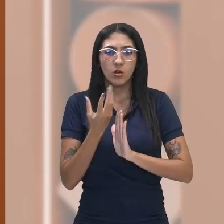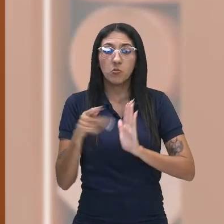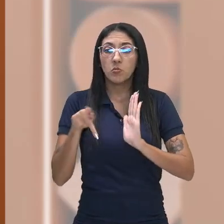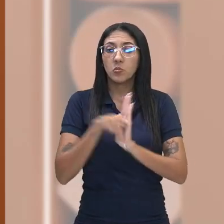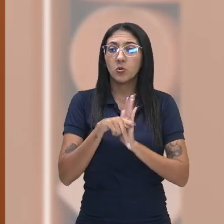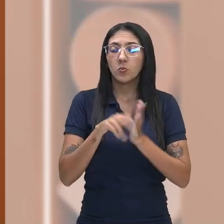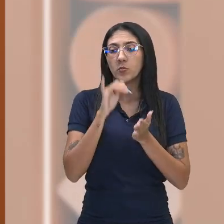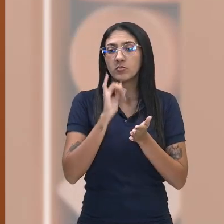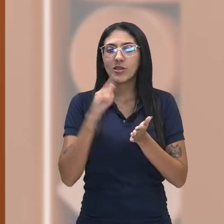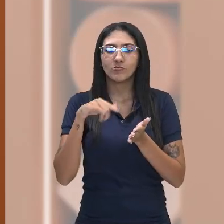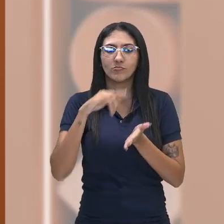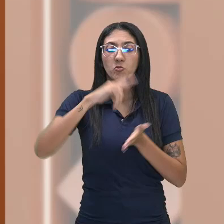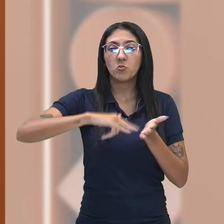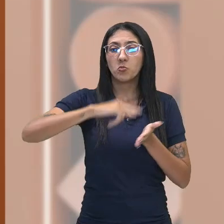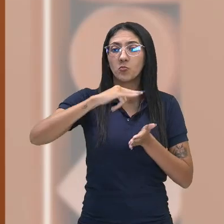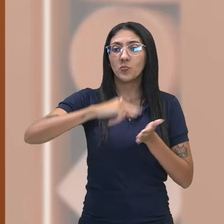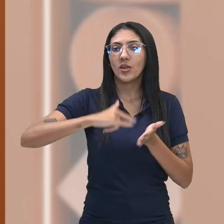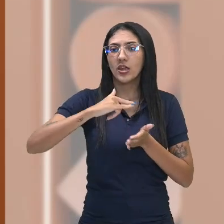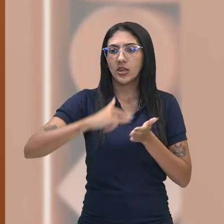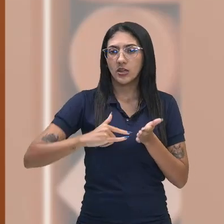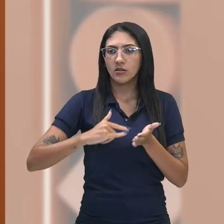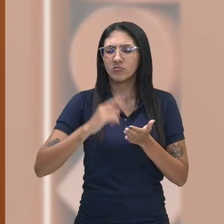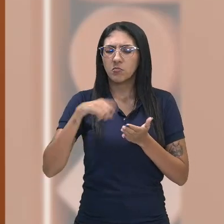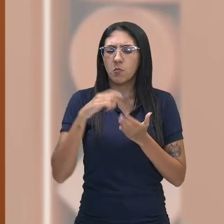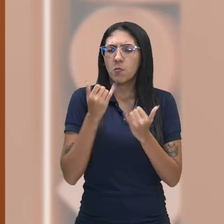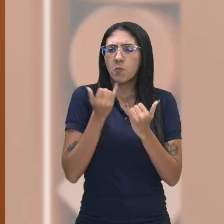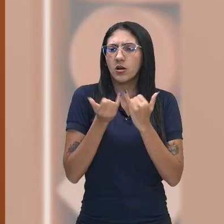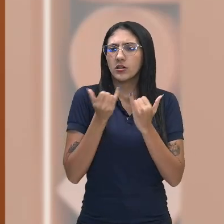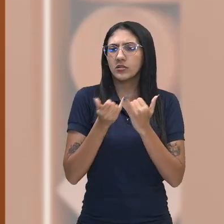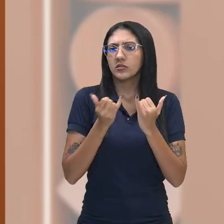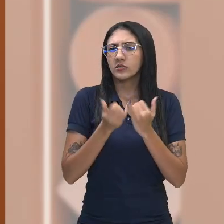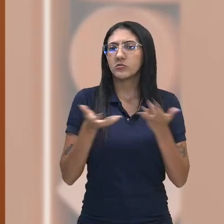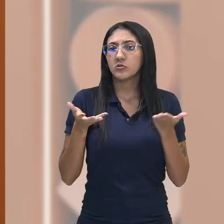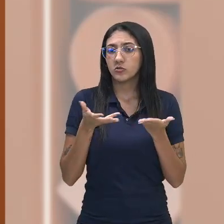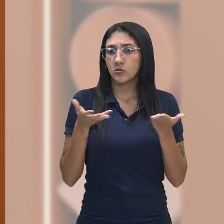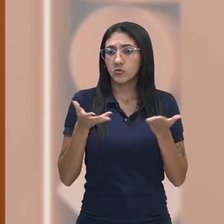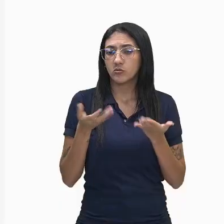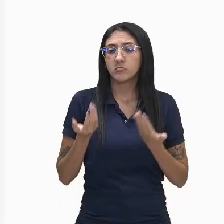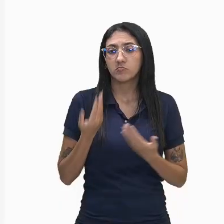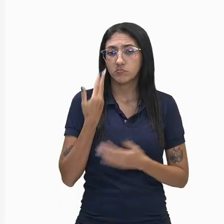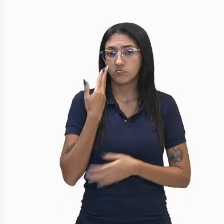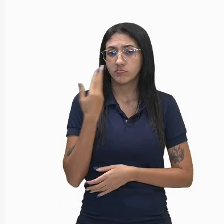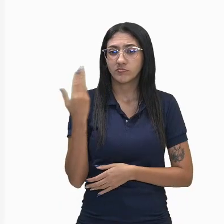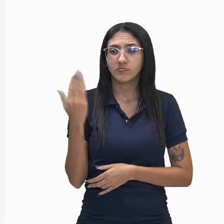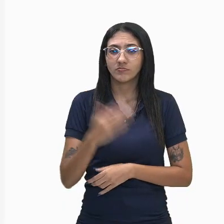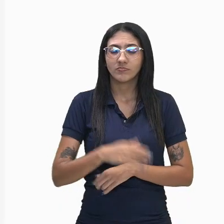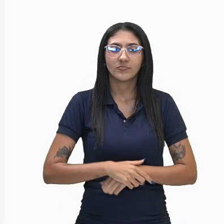são mais próximos aos dias atuais, que são os documentos escritos.